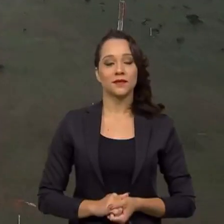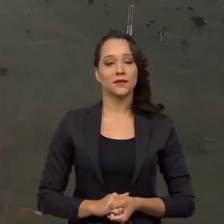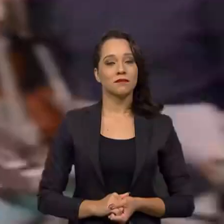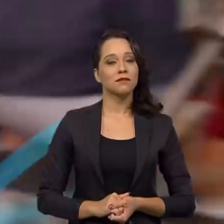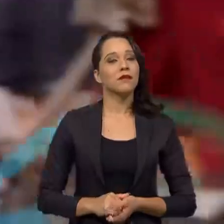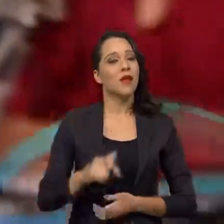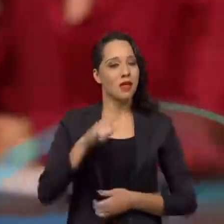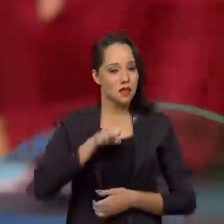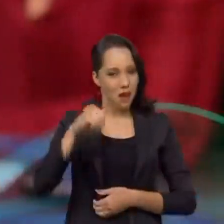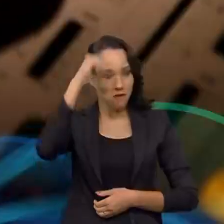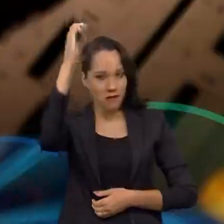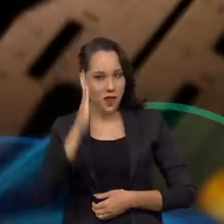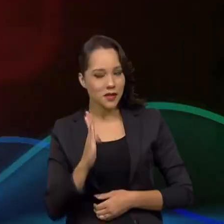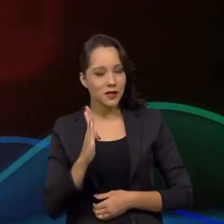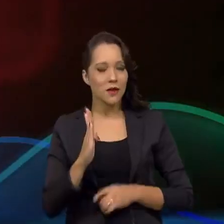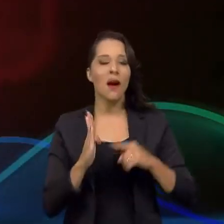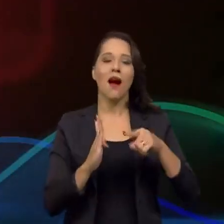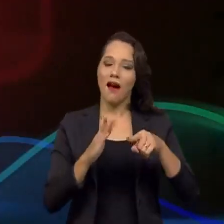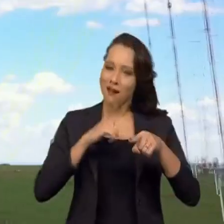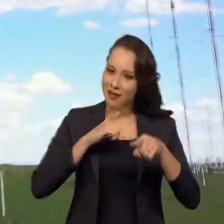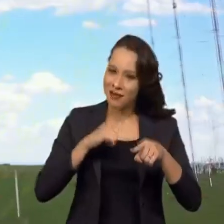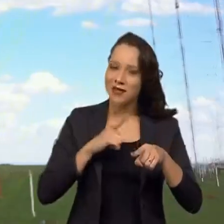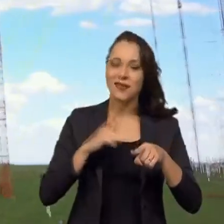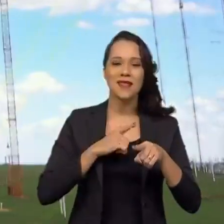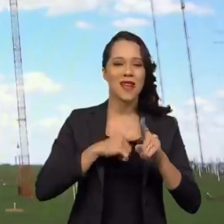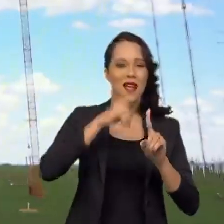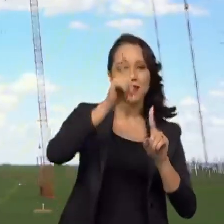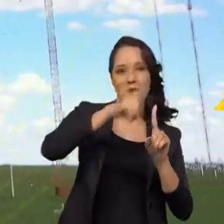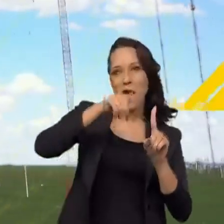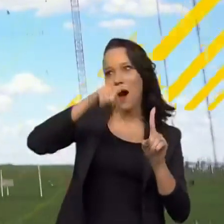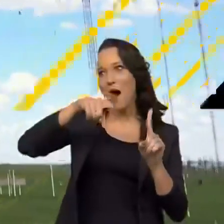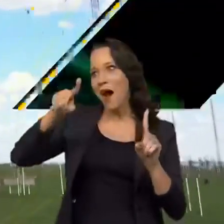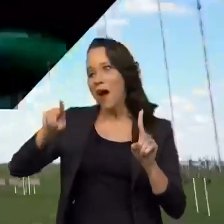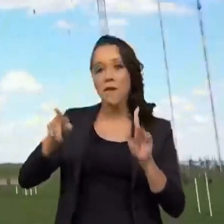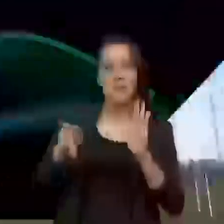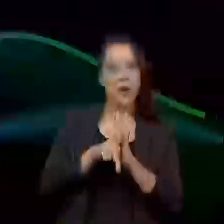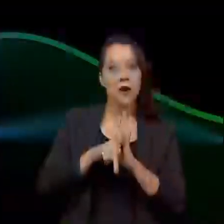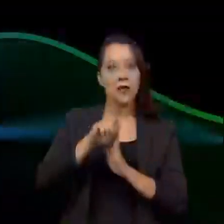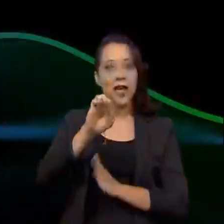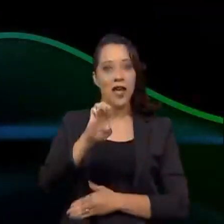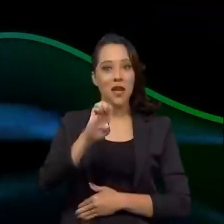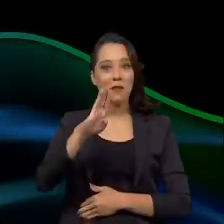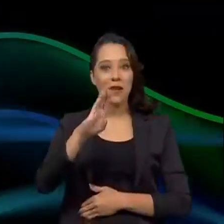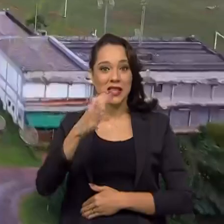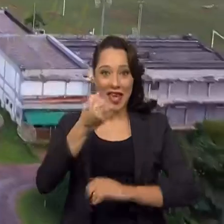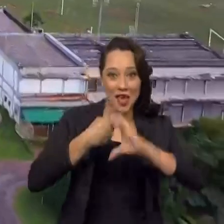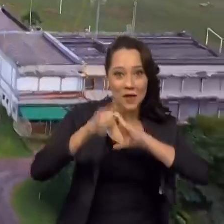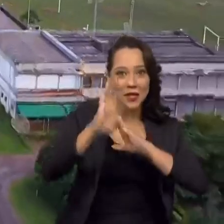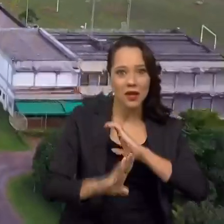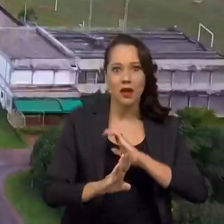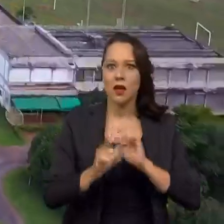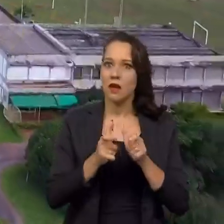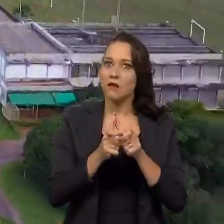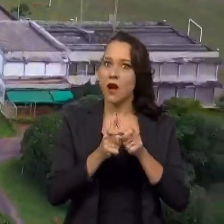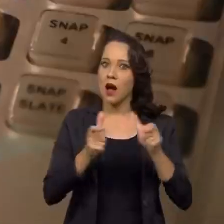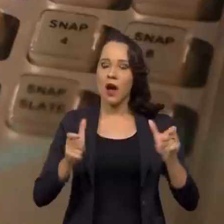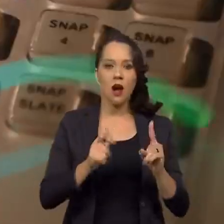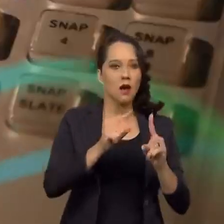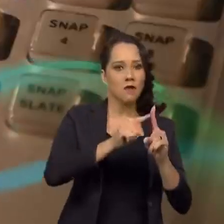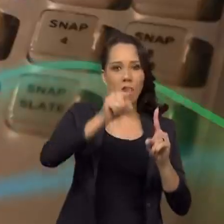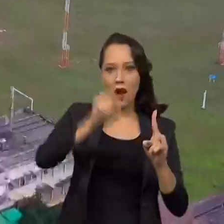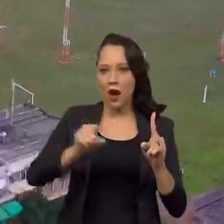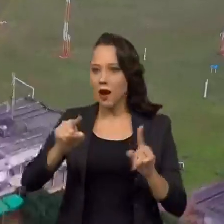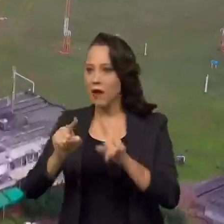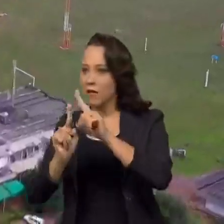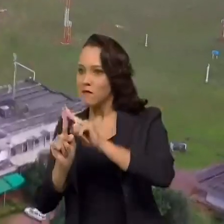Onde tem Brasil, tem o sinal das ondas curtas da EBC. Temos o maior complexo de transmissores